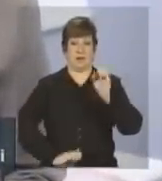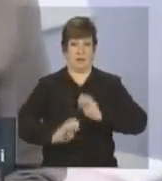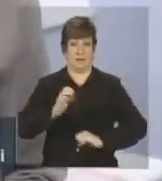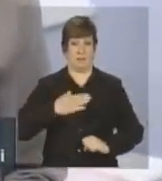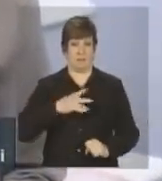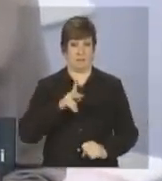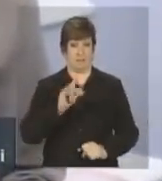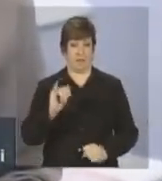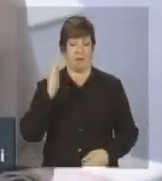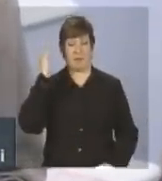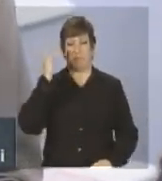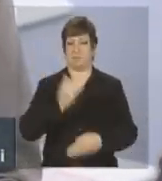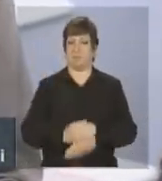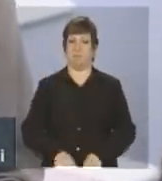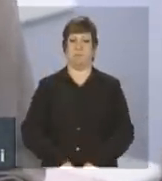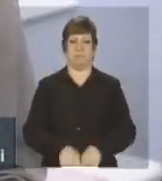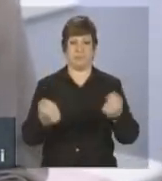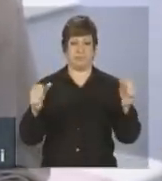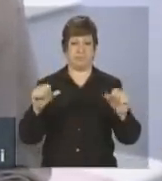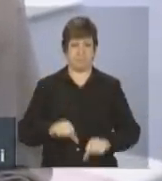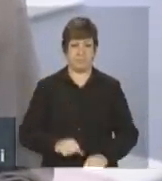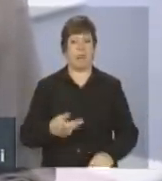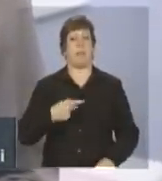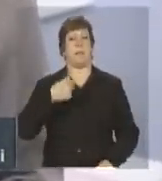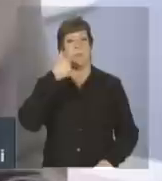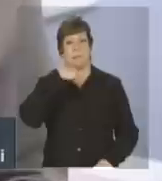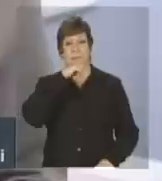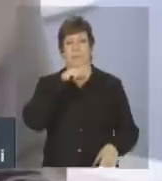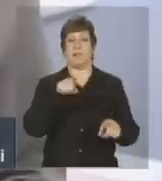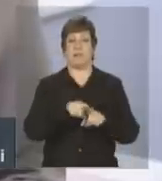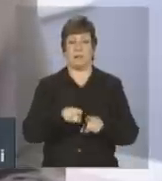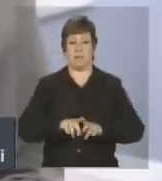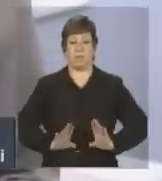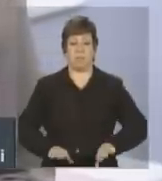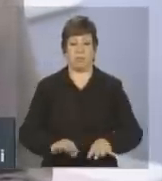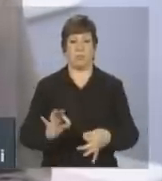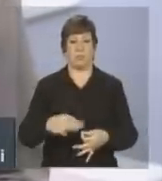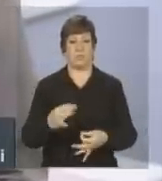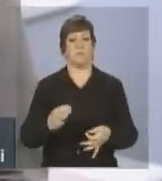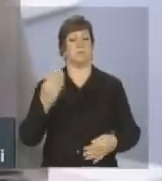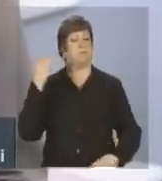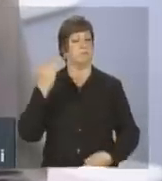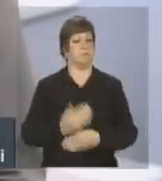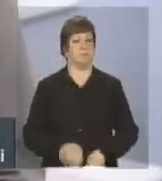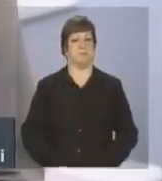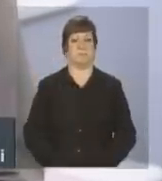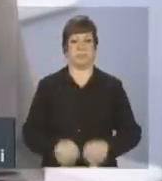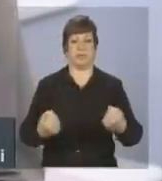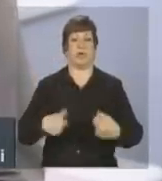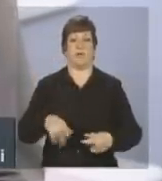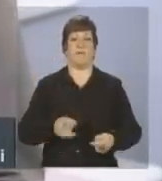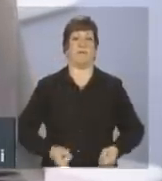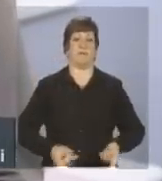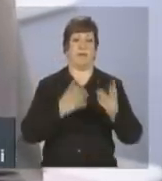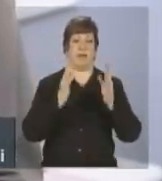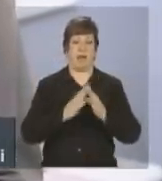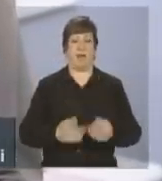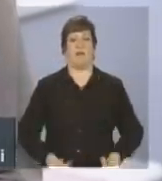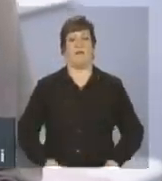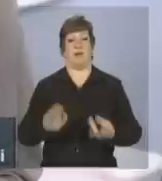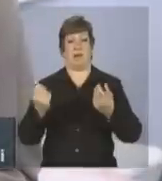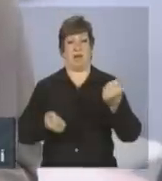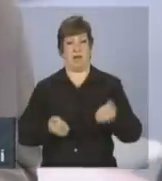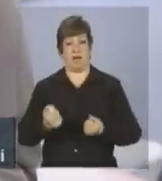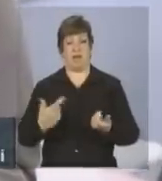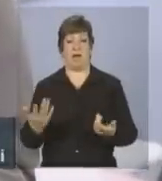trabalhava faliu, o comércio da minha mãe também faliu. Vendemos a casa, o carro e fomos morar com